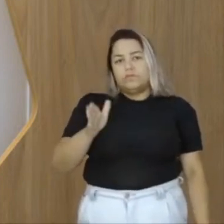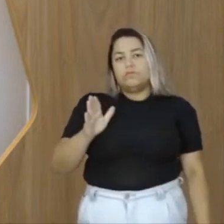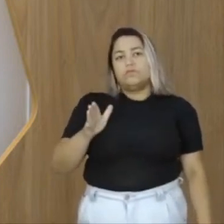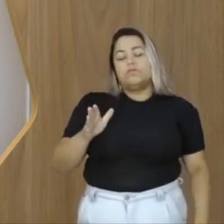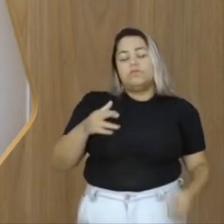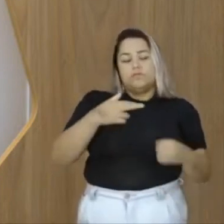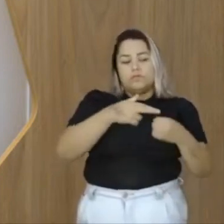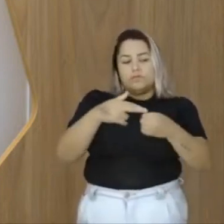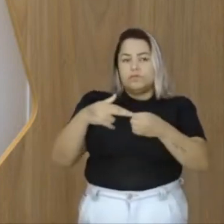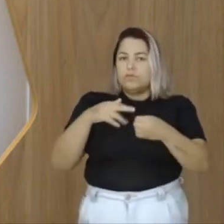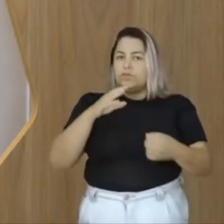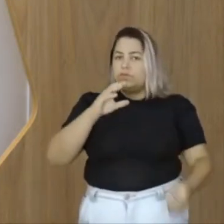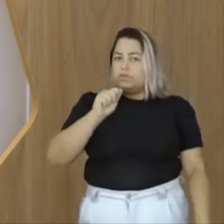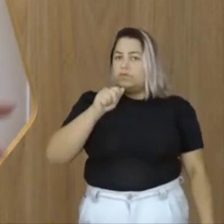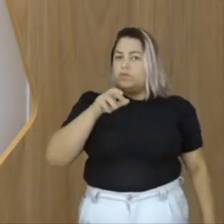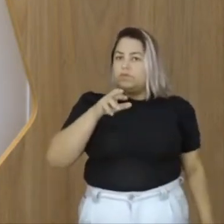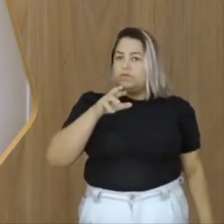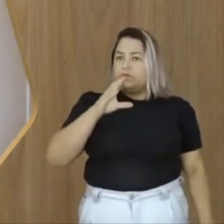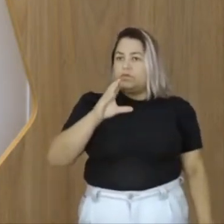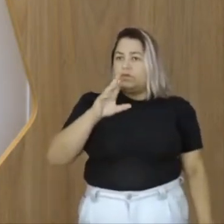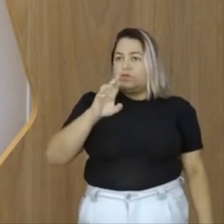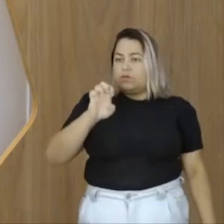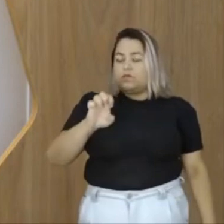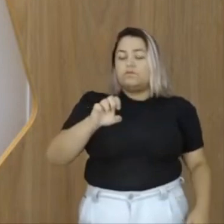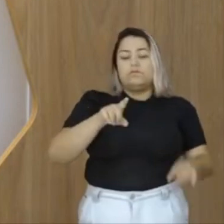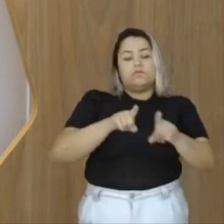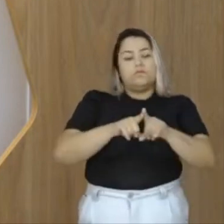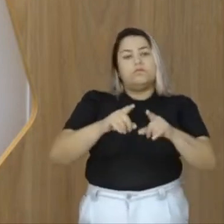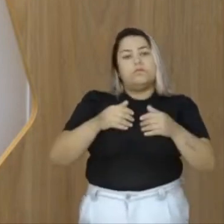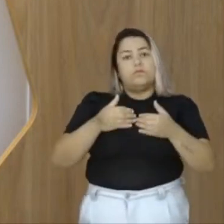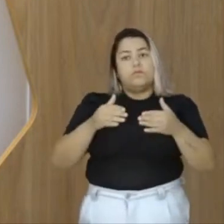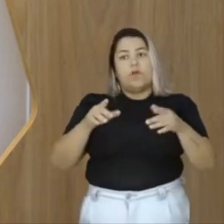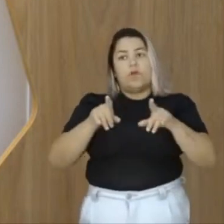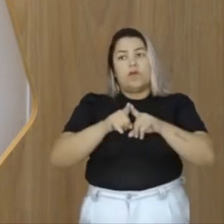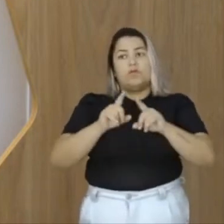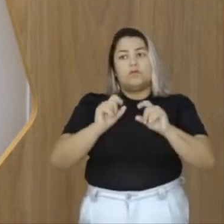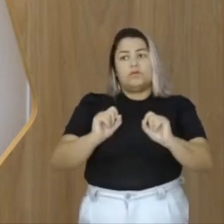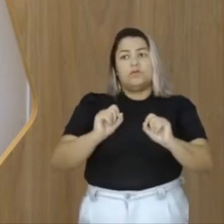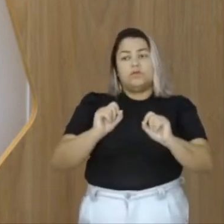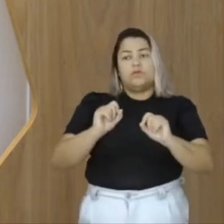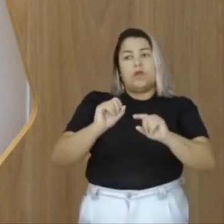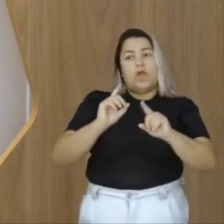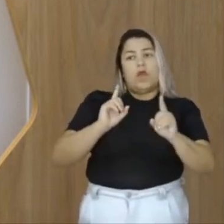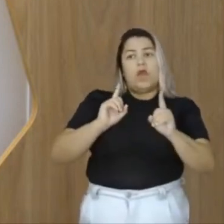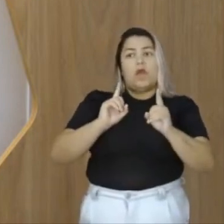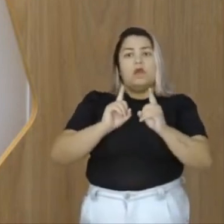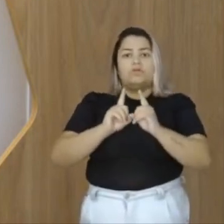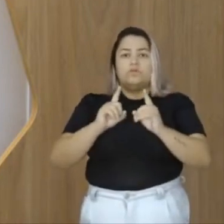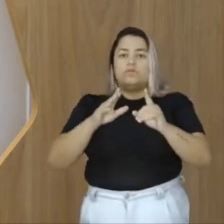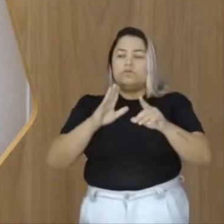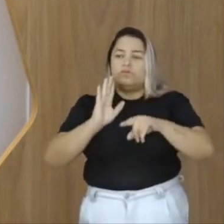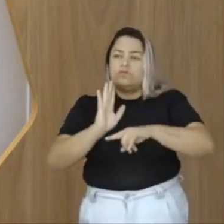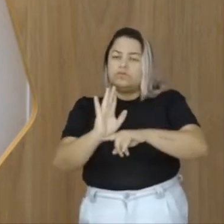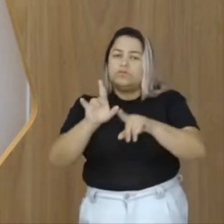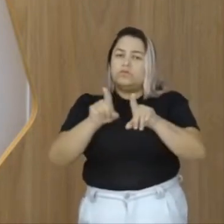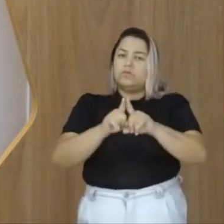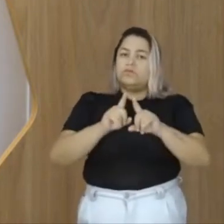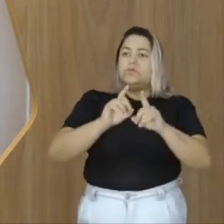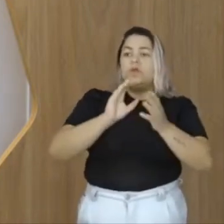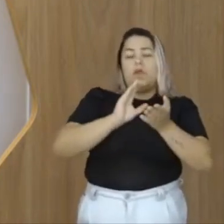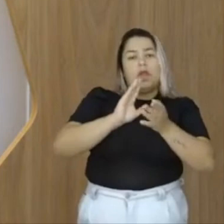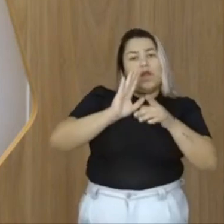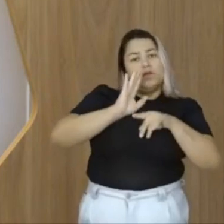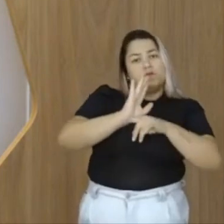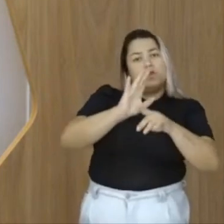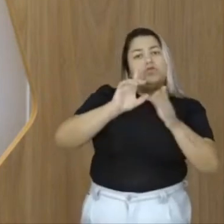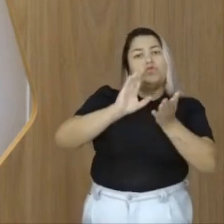Acre e abrindo novas centrais de cadastro único. E o que nós queremos realmente fazer com que esse recurso chegue